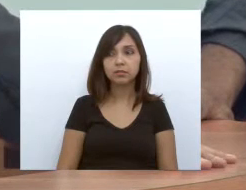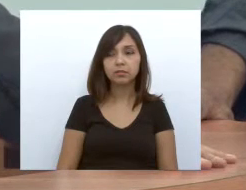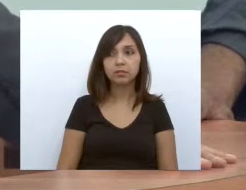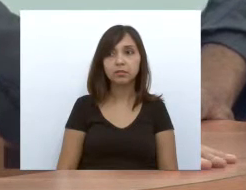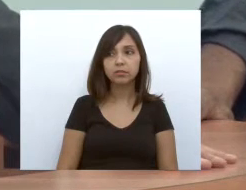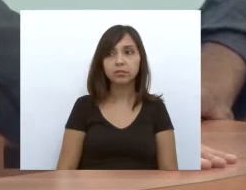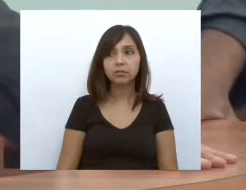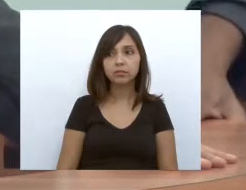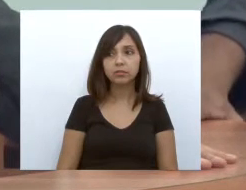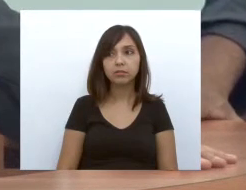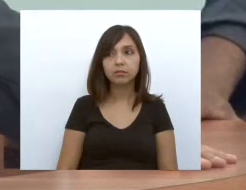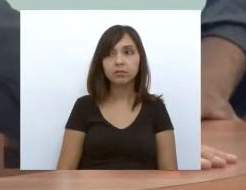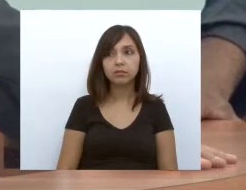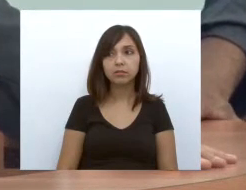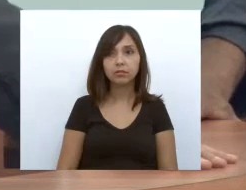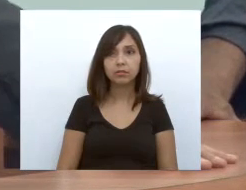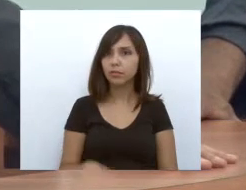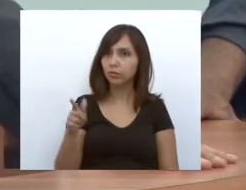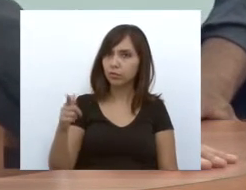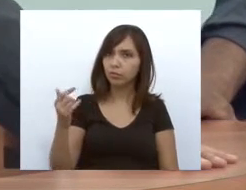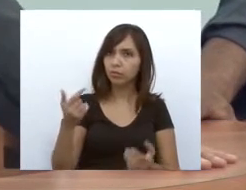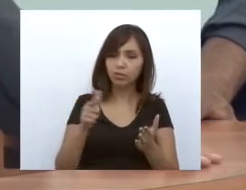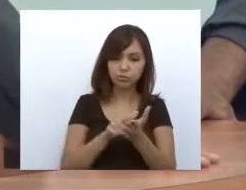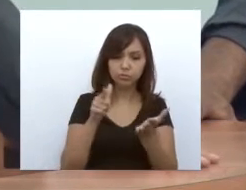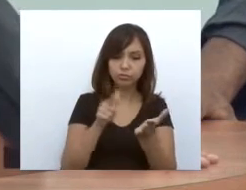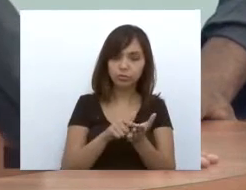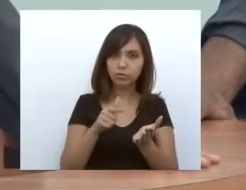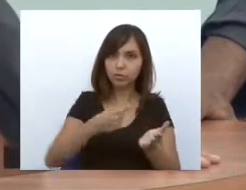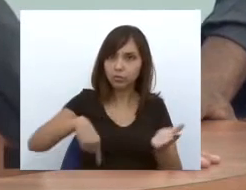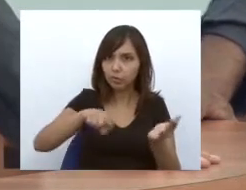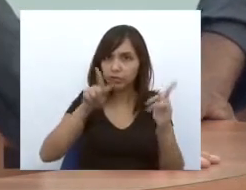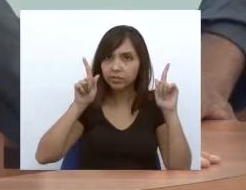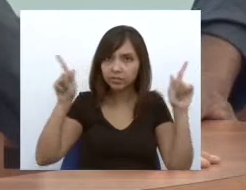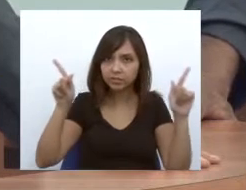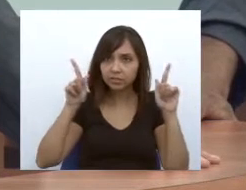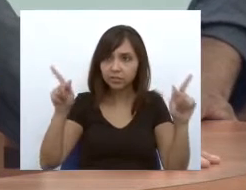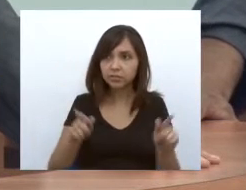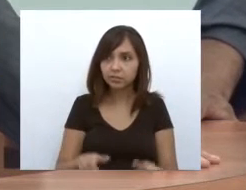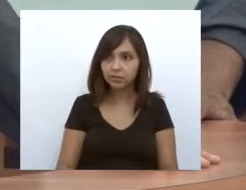O jornal não me informou desta situação, que nós estávamos em greve.